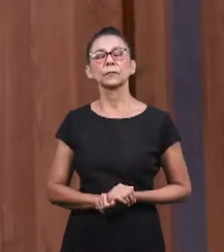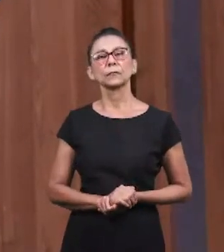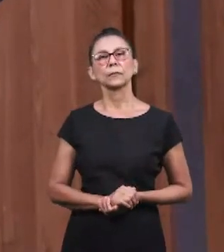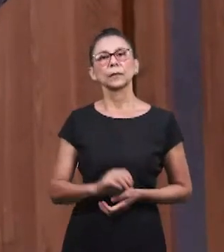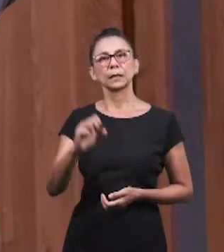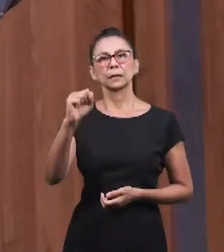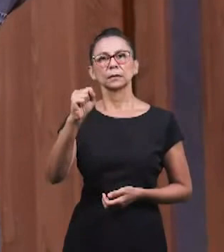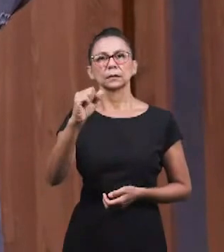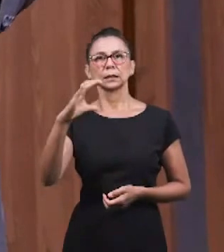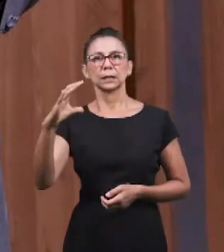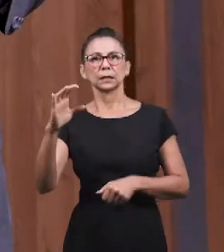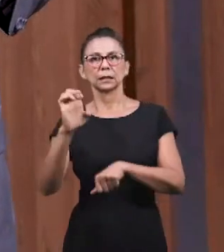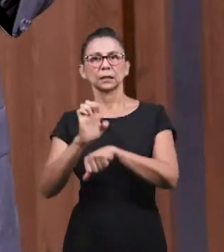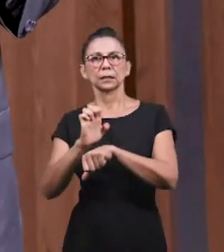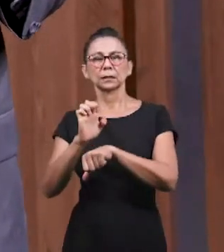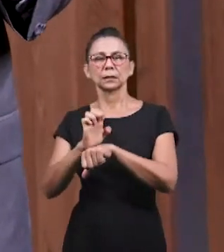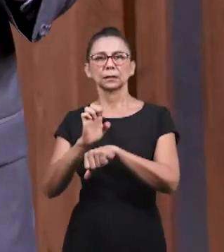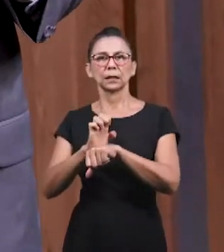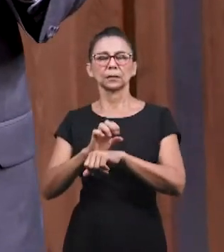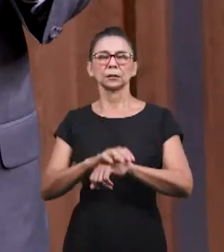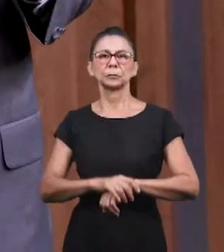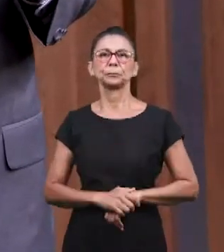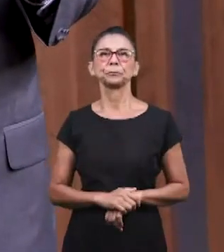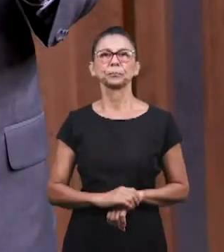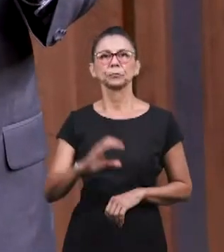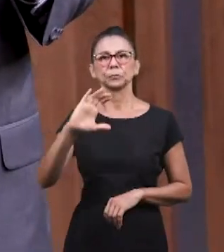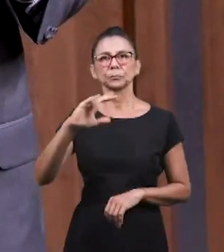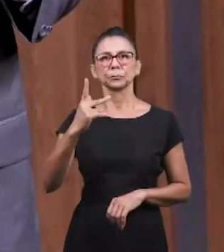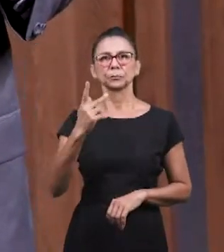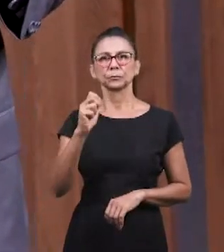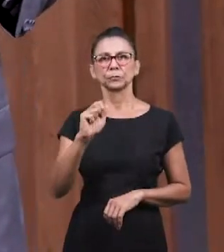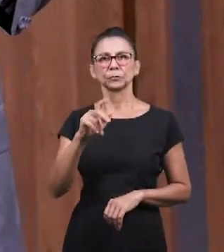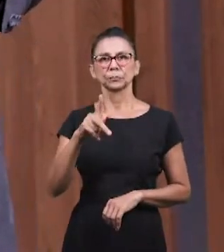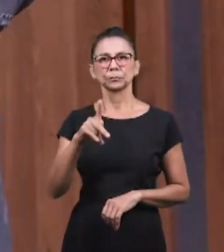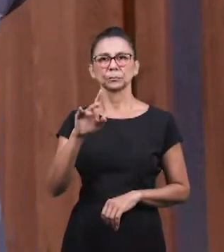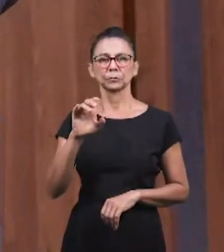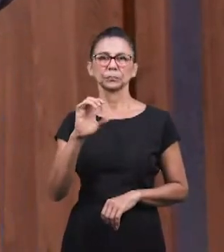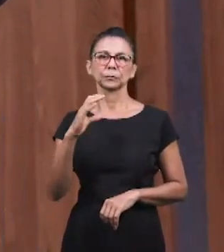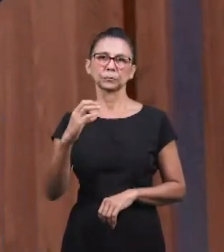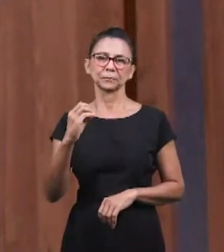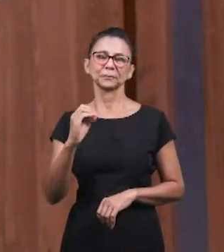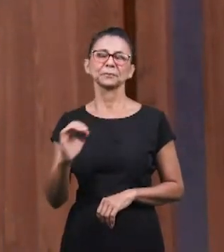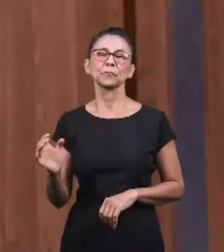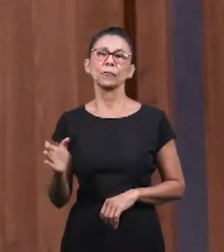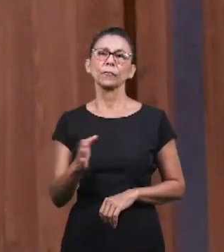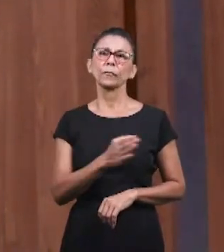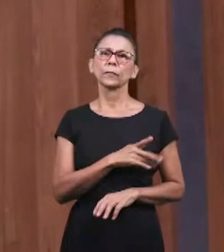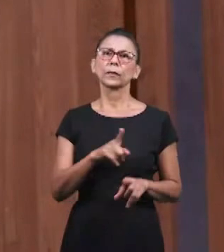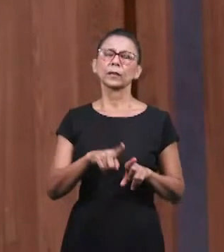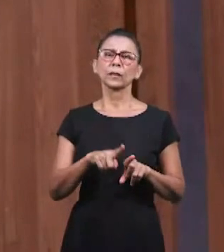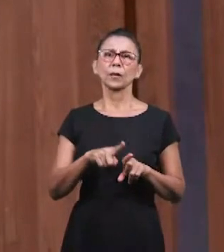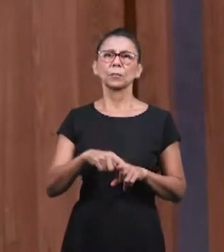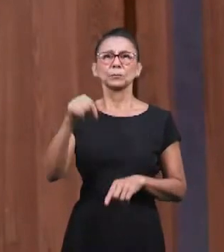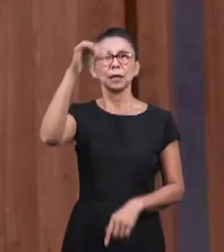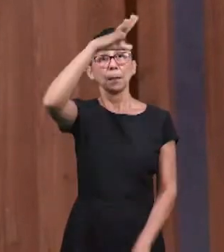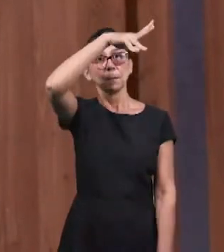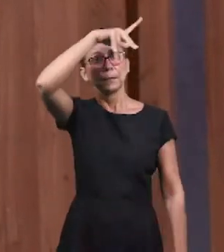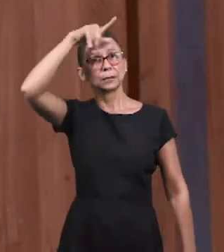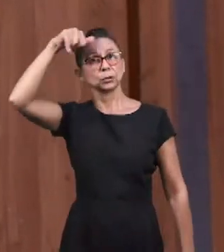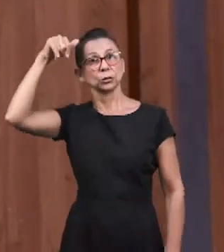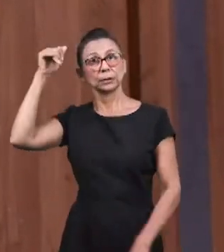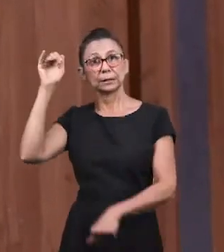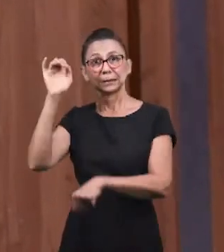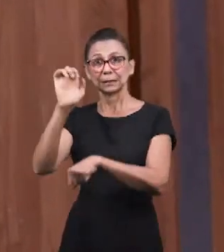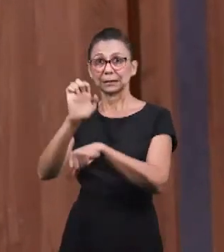igreja de Jardim Itália, em Chapecó, em Santa Catarina. E depois do Samuel, nós teremos ainda lá na Amazônia, no estado